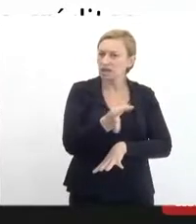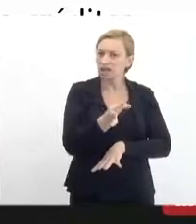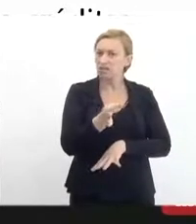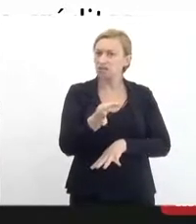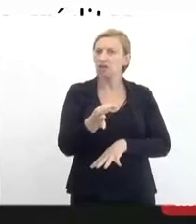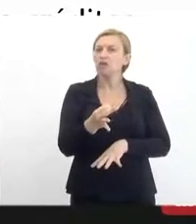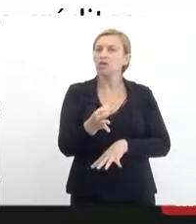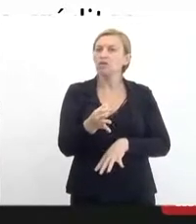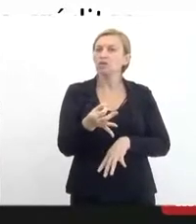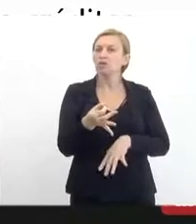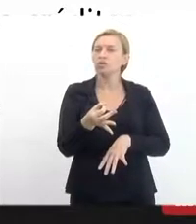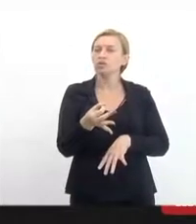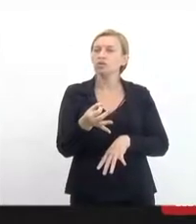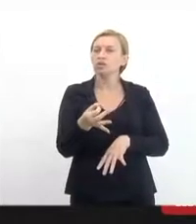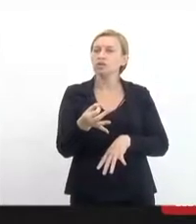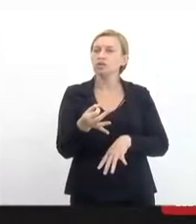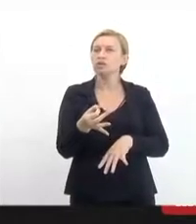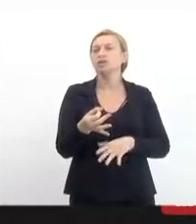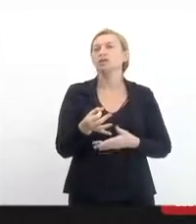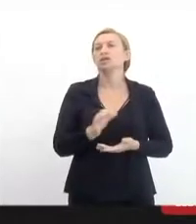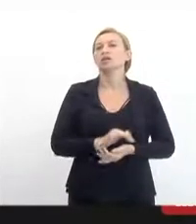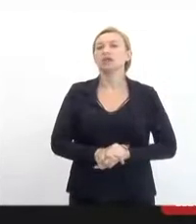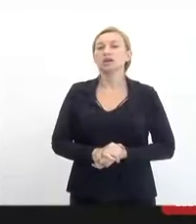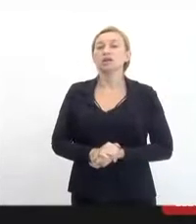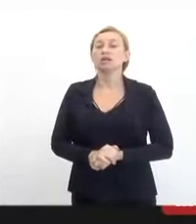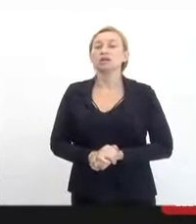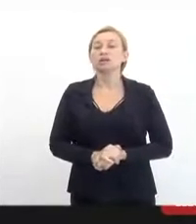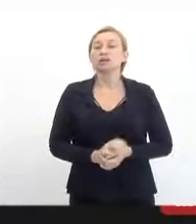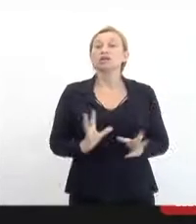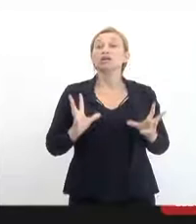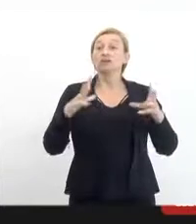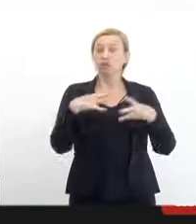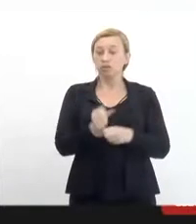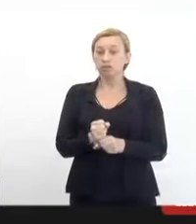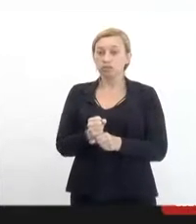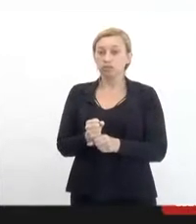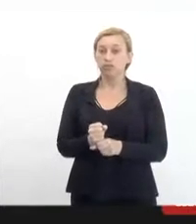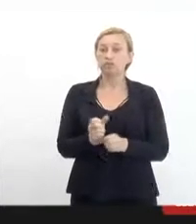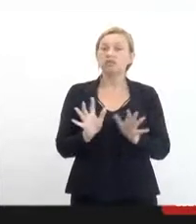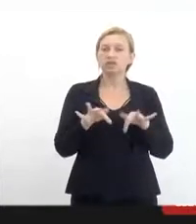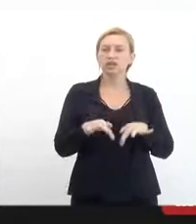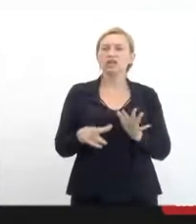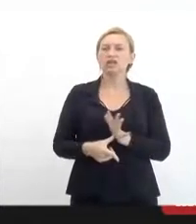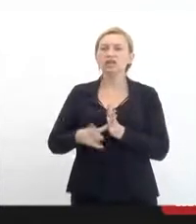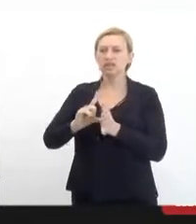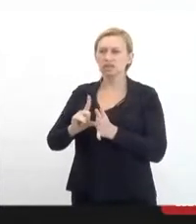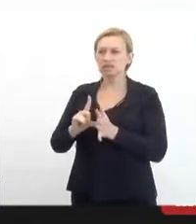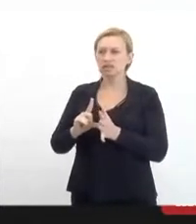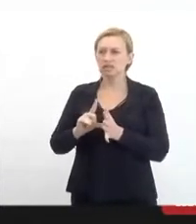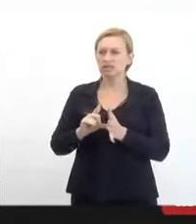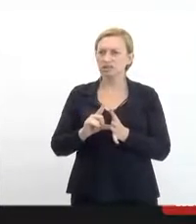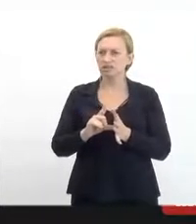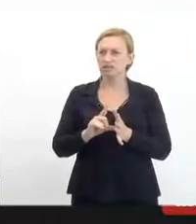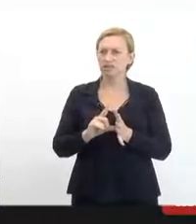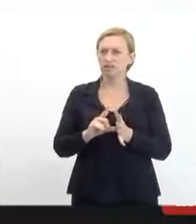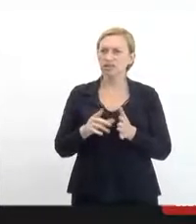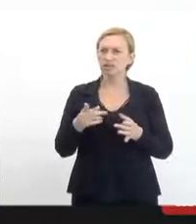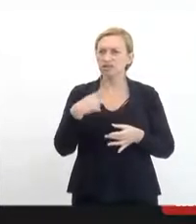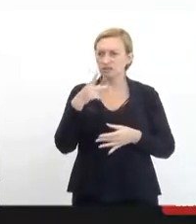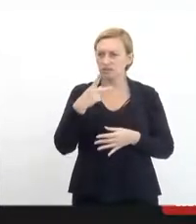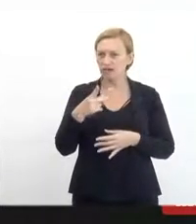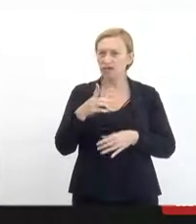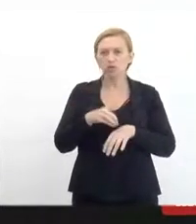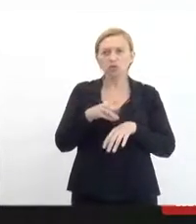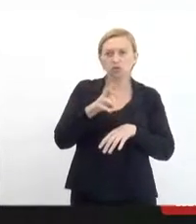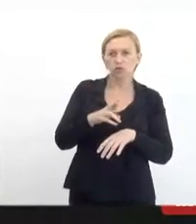previsão da parte especial. Concluindo, tá, antes de passar a palavra tanto para o Dr. Hugo quanto